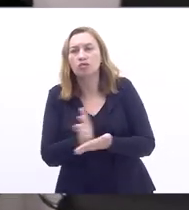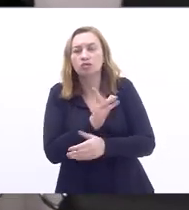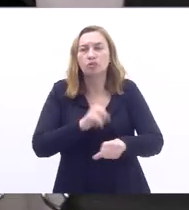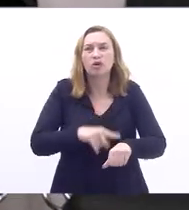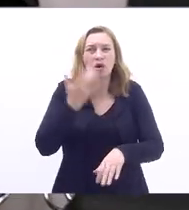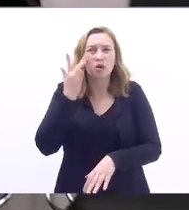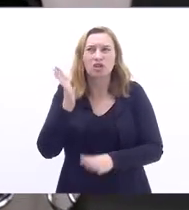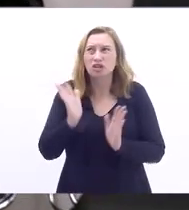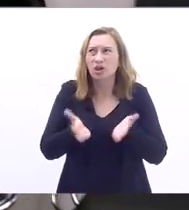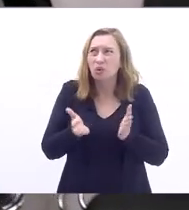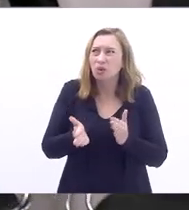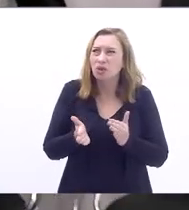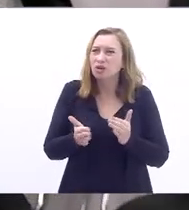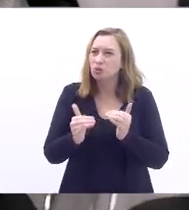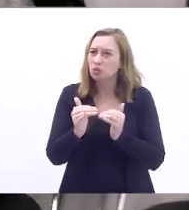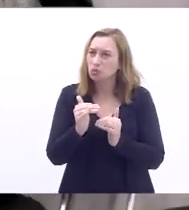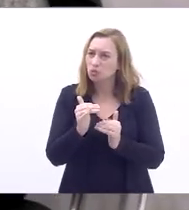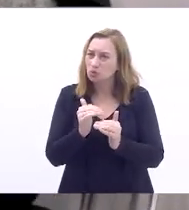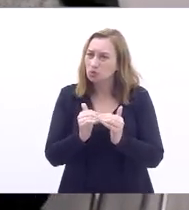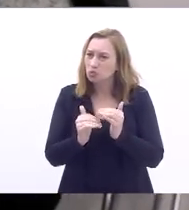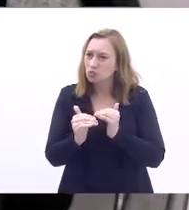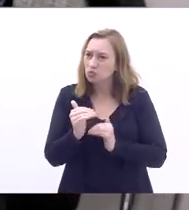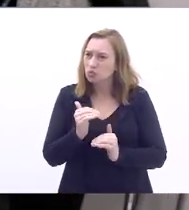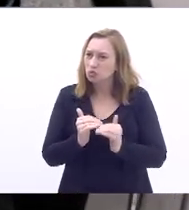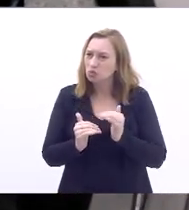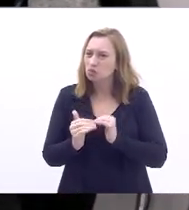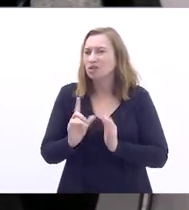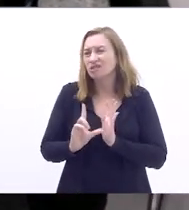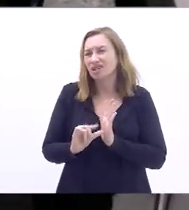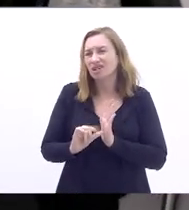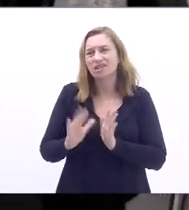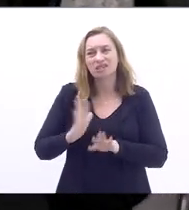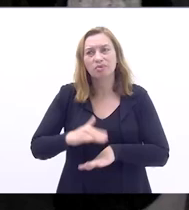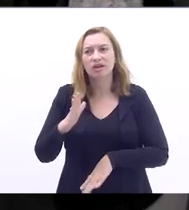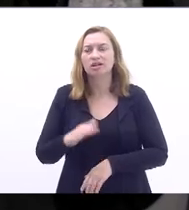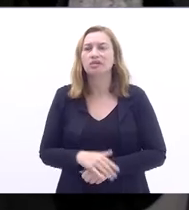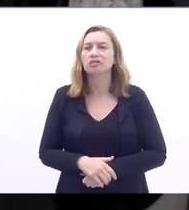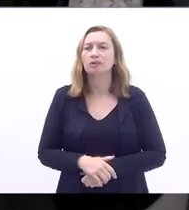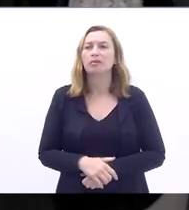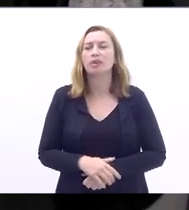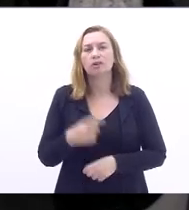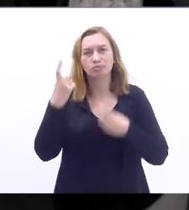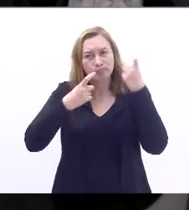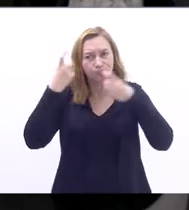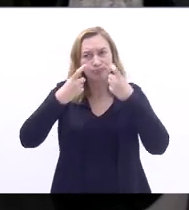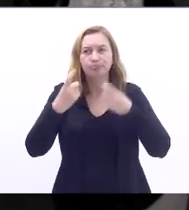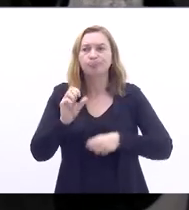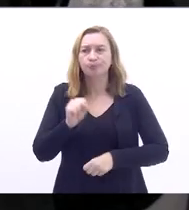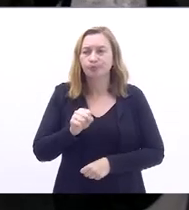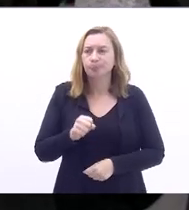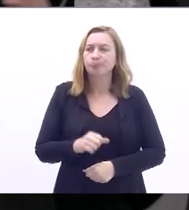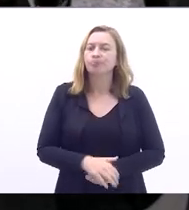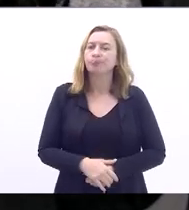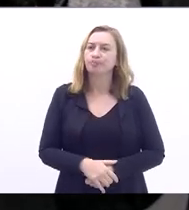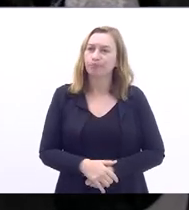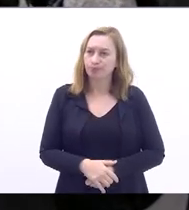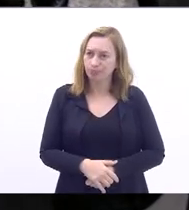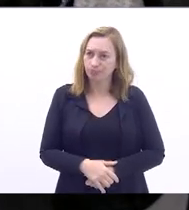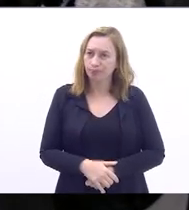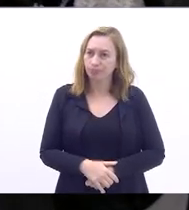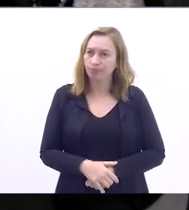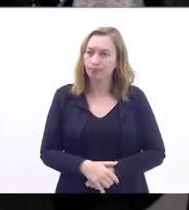recentemente a gente começou a a ser a Vanguarda do atraso e isso tem me preocupado tremendamente